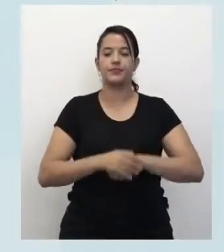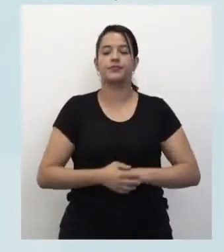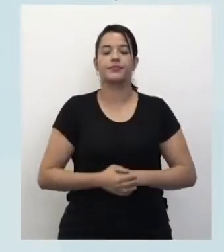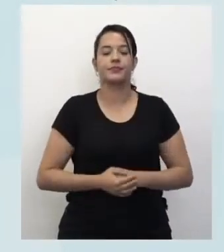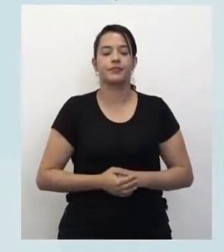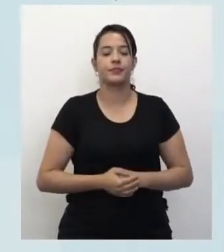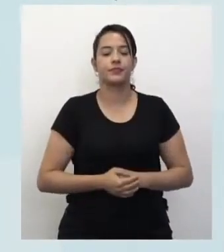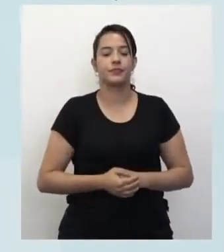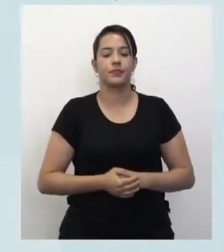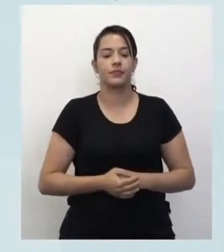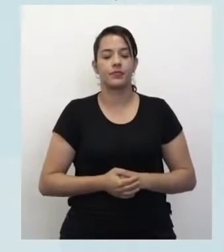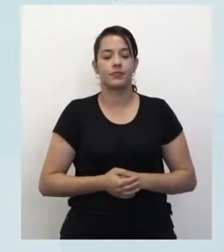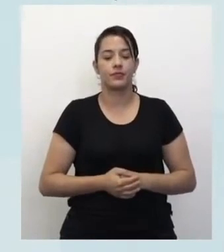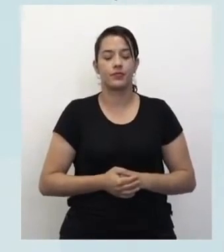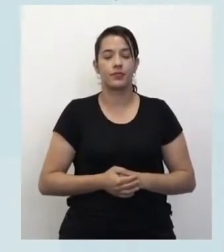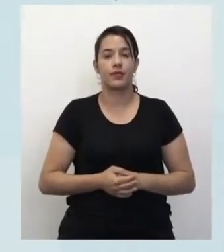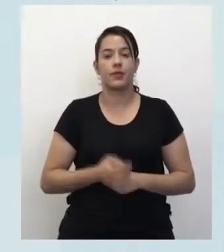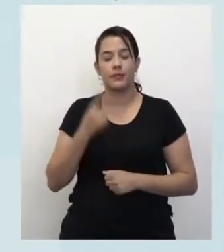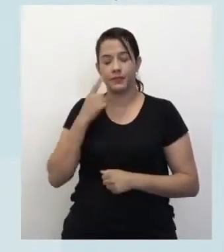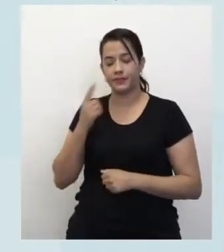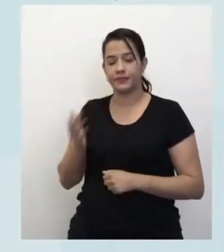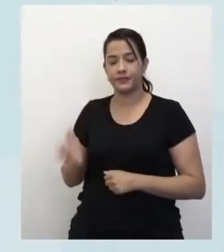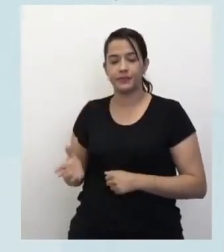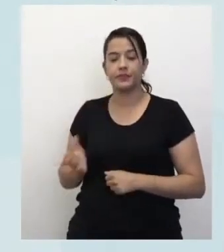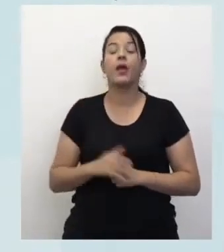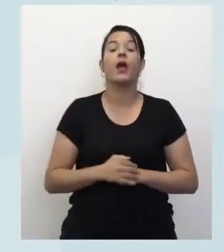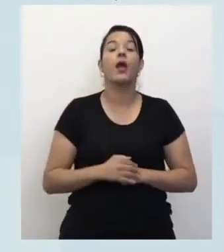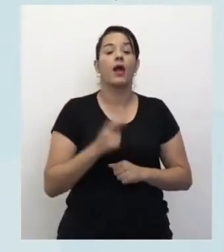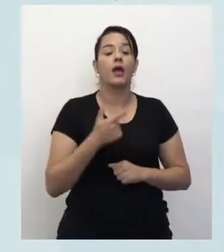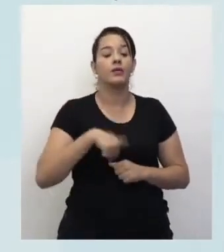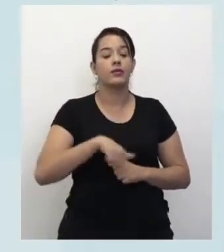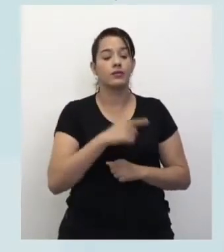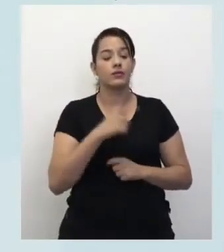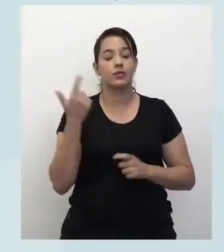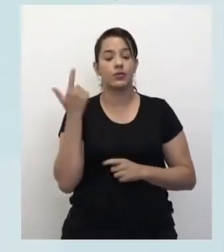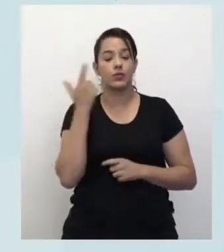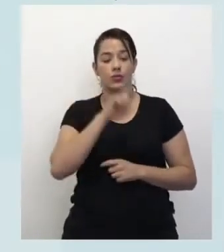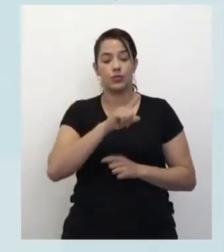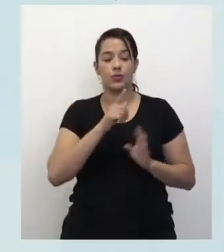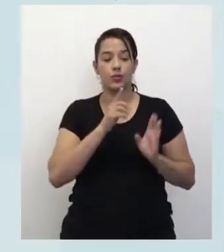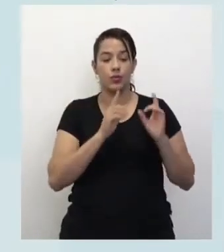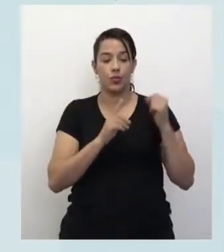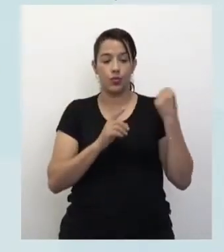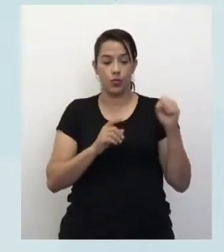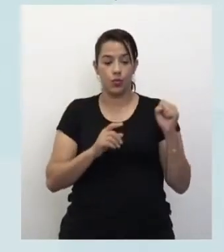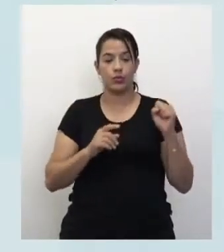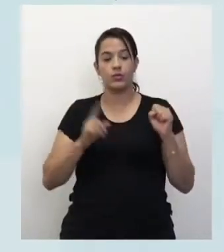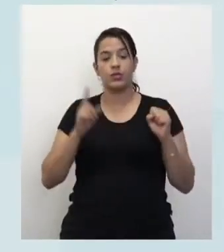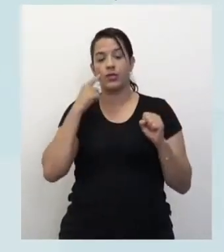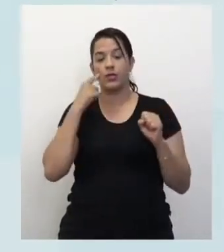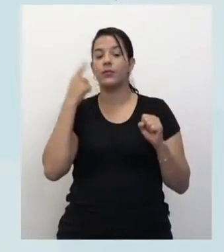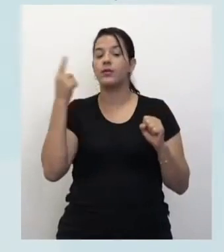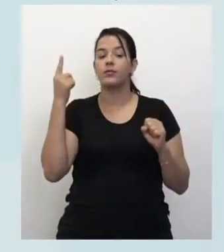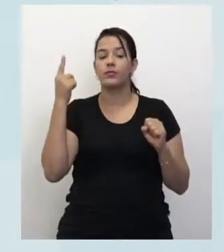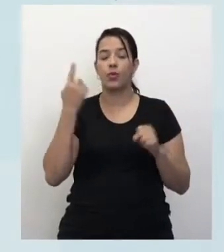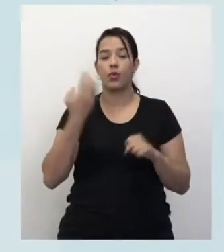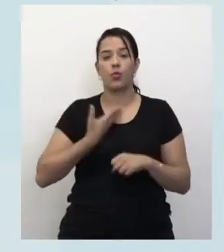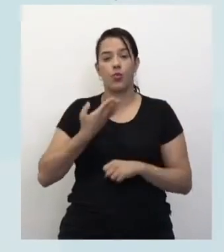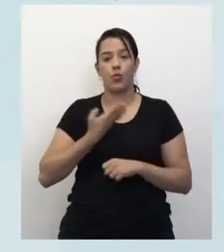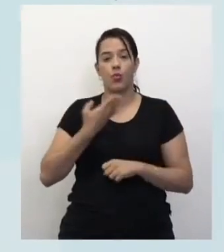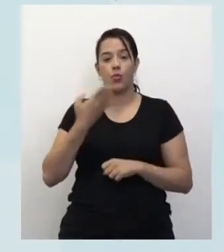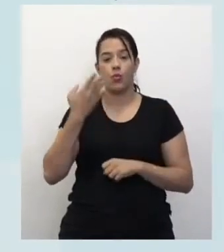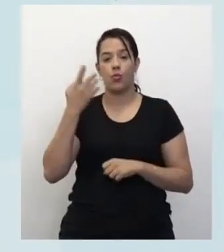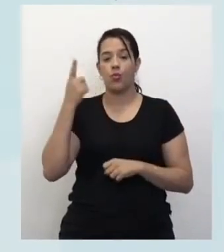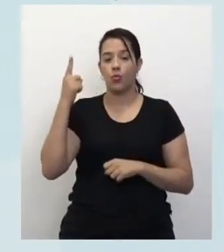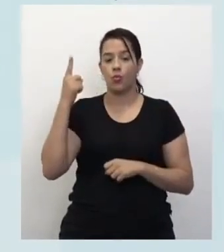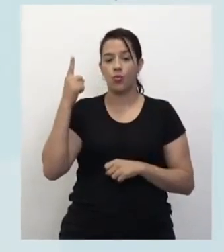as flechinhas, tá? Então a gente conseguiu estabelecer essas duas, né, expressões, tá? E aí o que que a gente vai perceber, ó? Tá? Subir lá